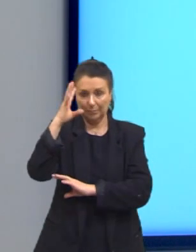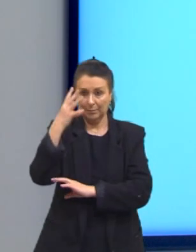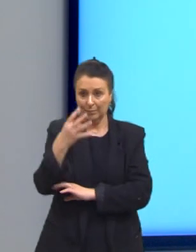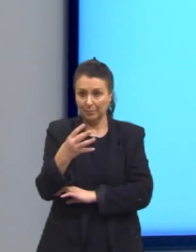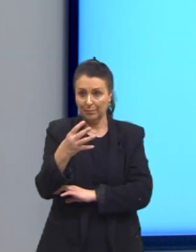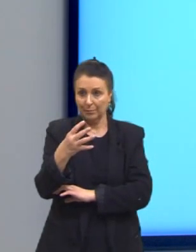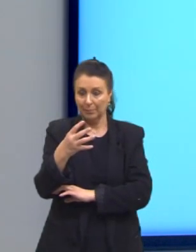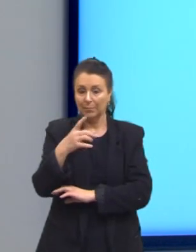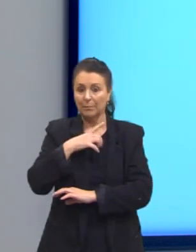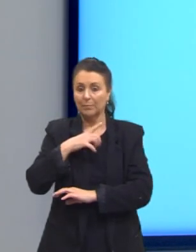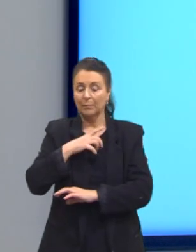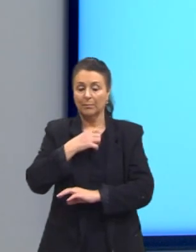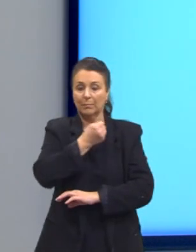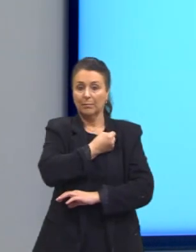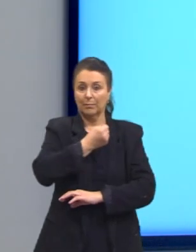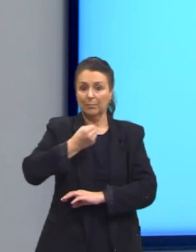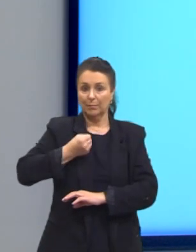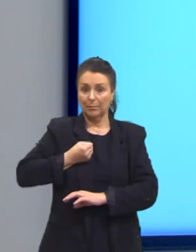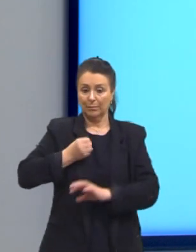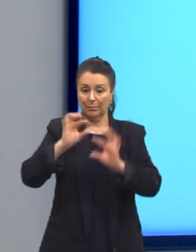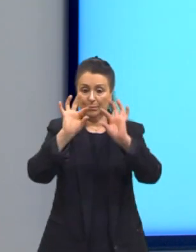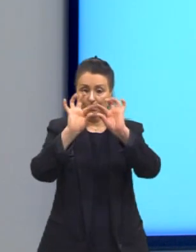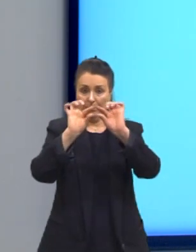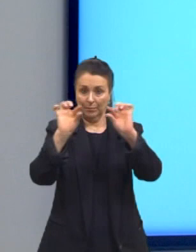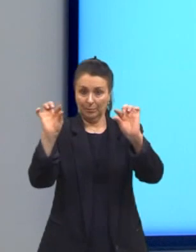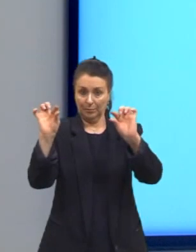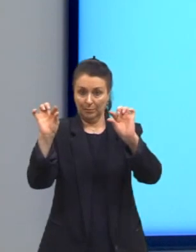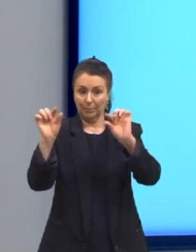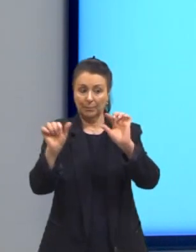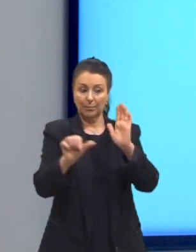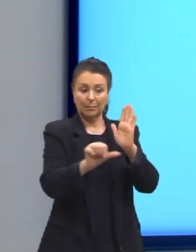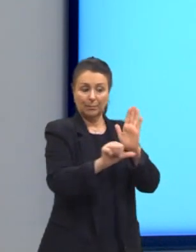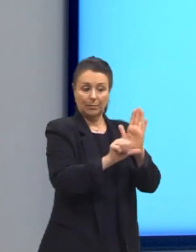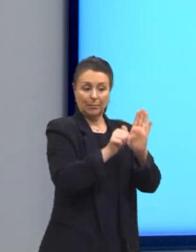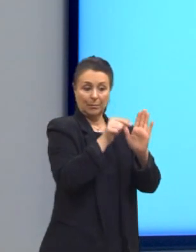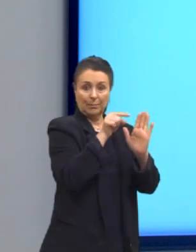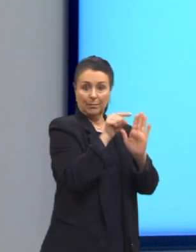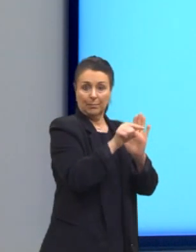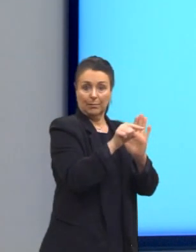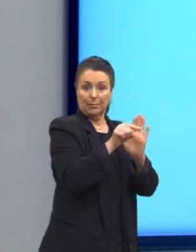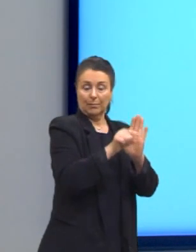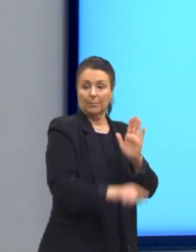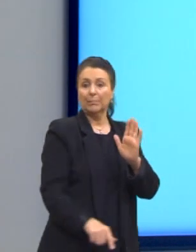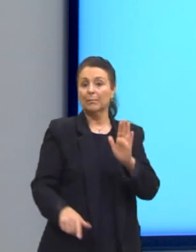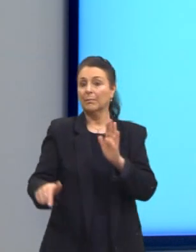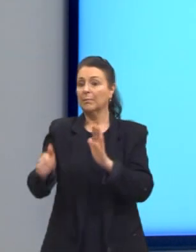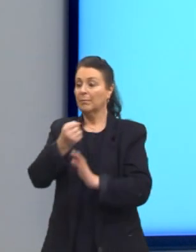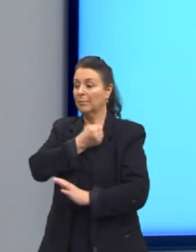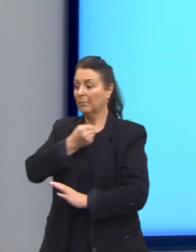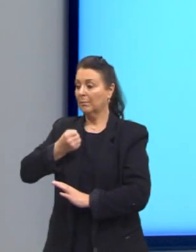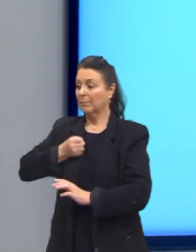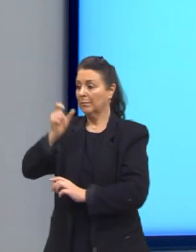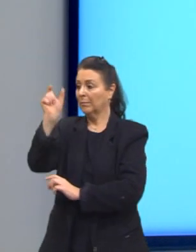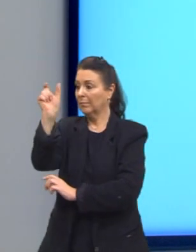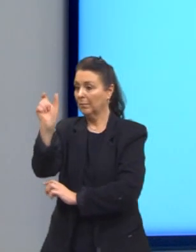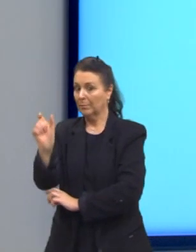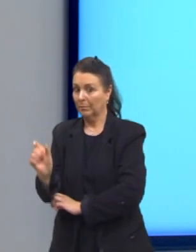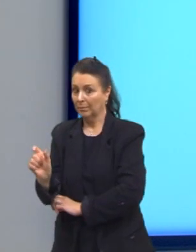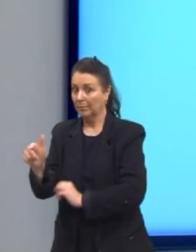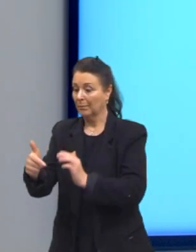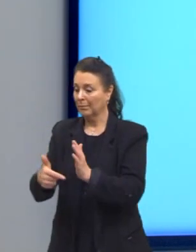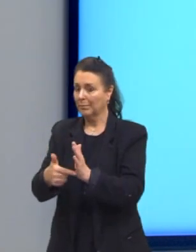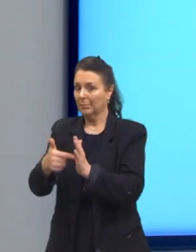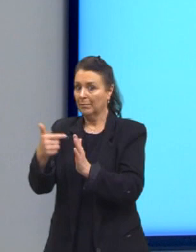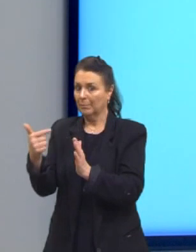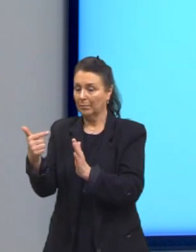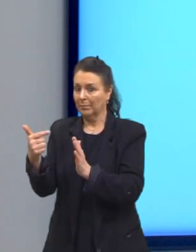ter exatamente o número de linhas da primeira coluna e o número de Colunas da segunda coluna então